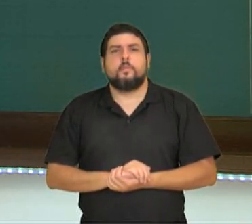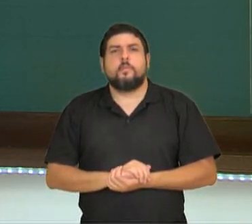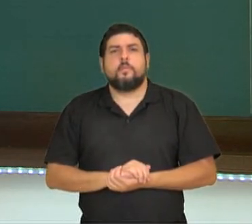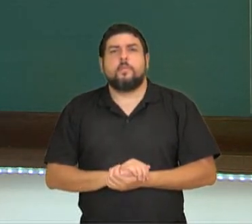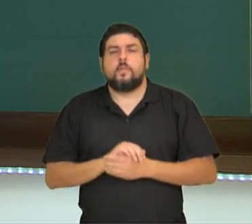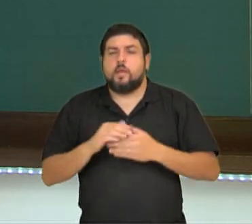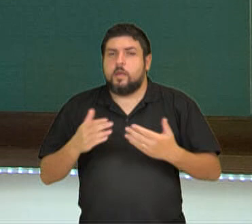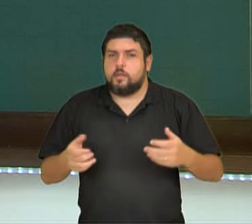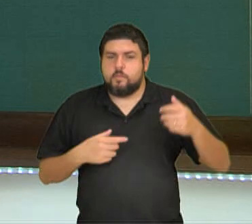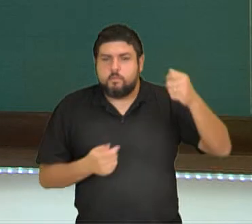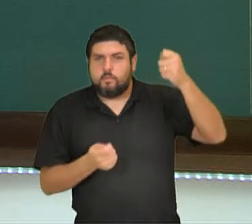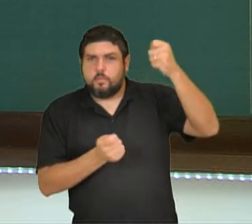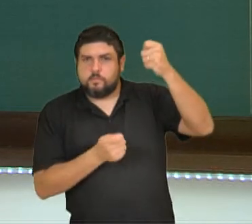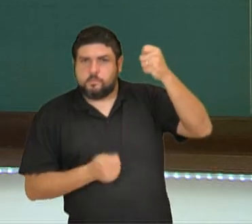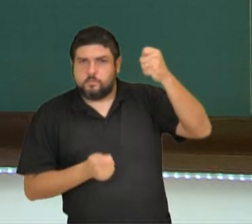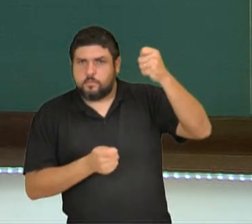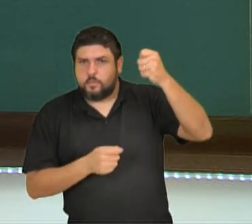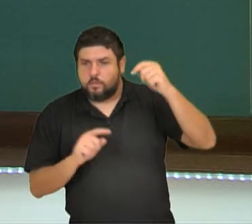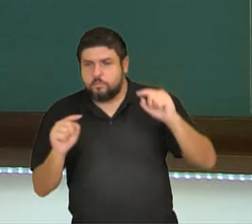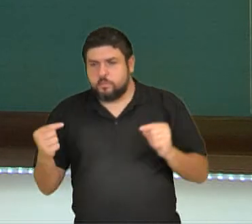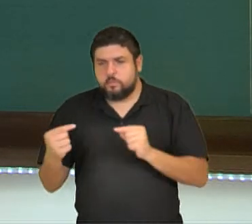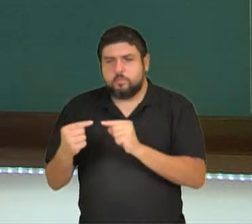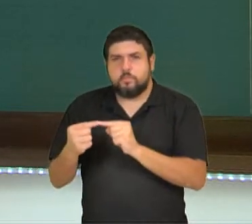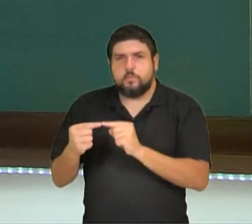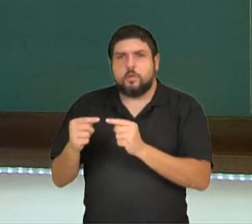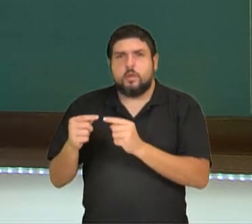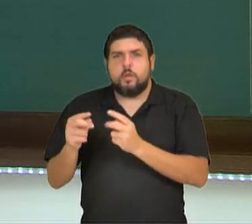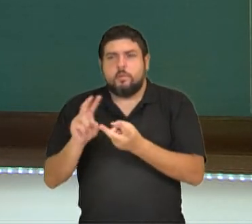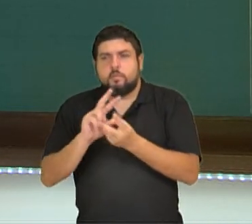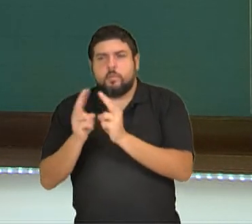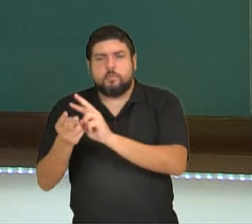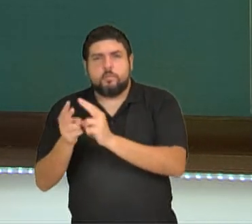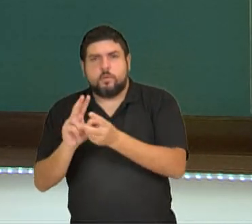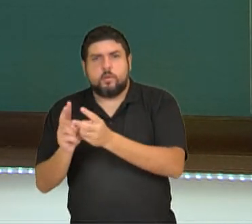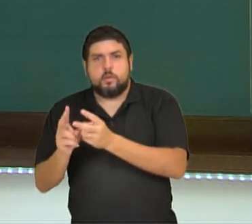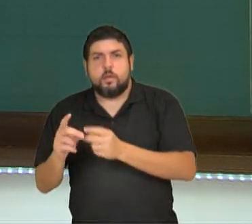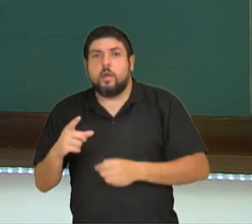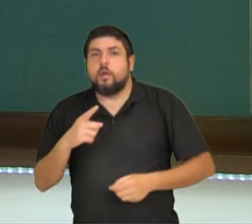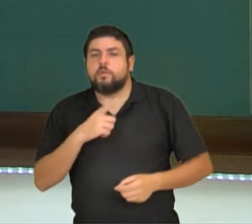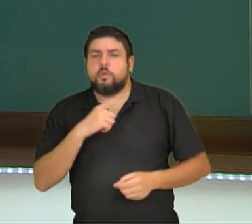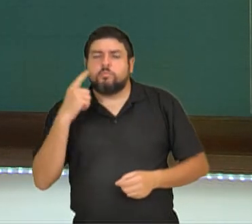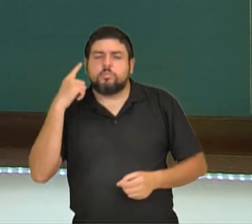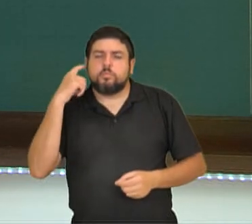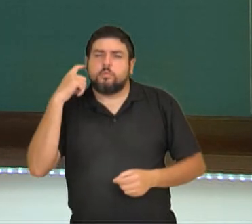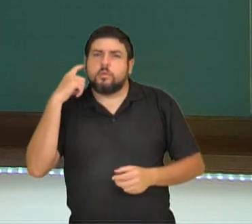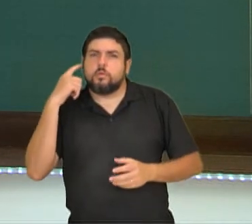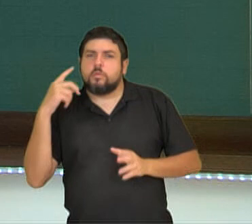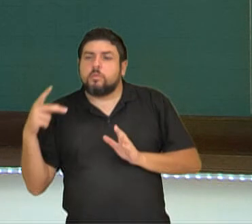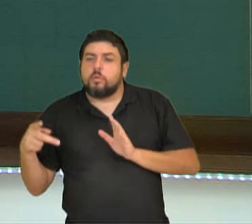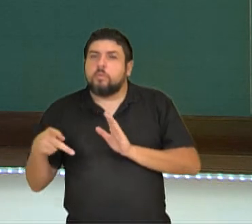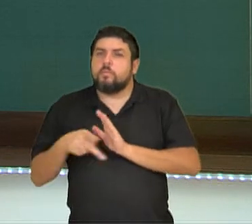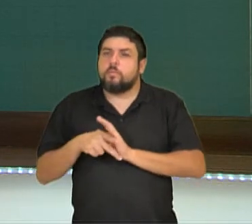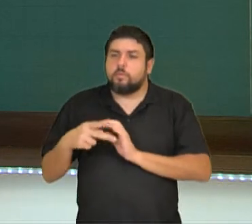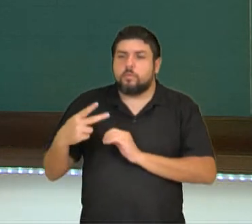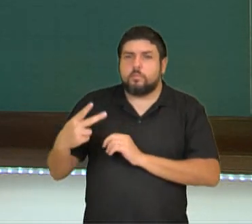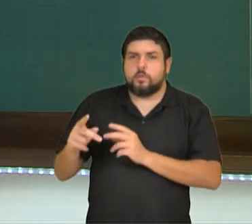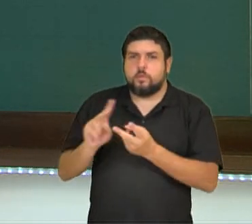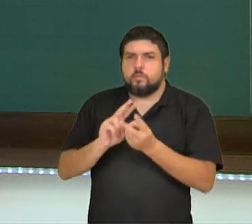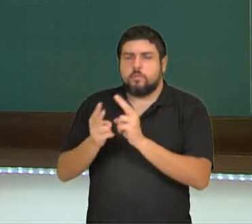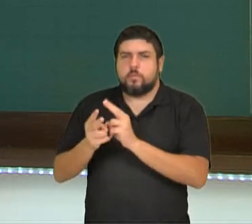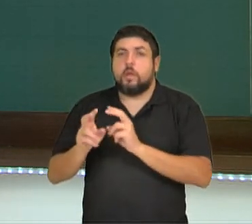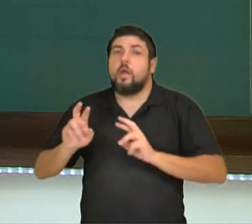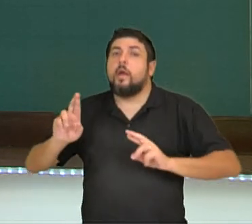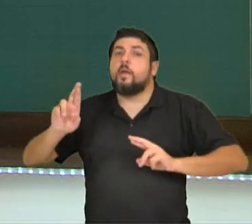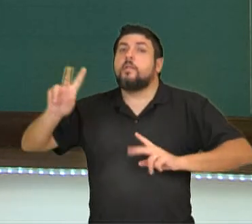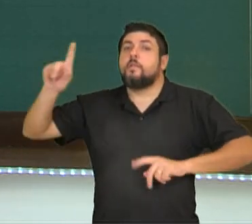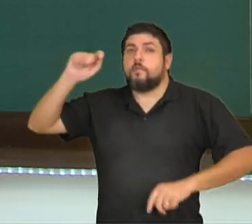o berimbau na roda de capoeira, ele assume um som característico para a roda de capoeira, diferente do som